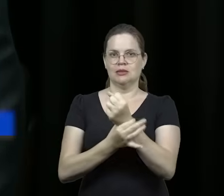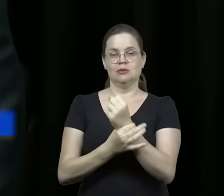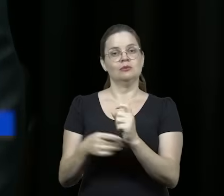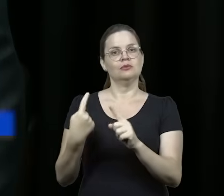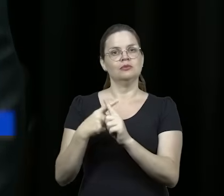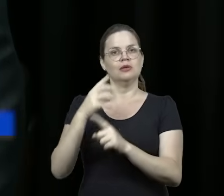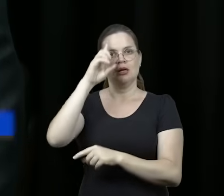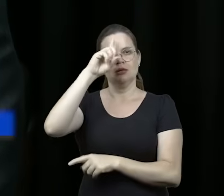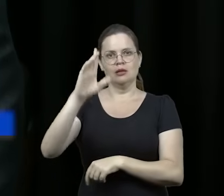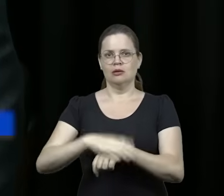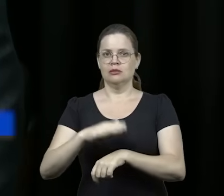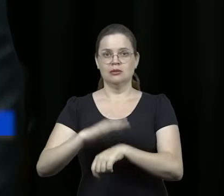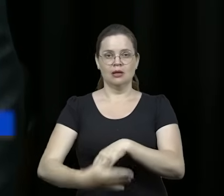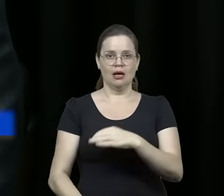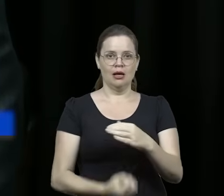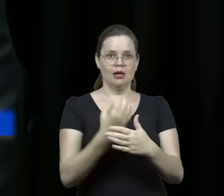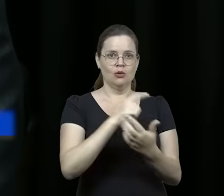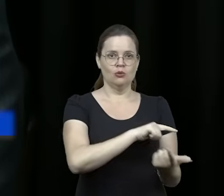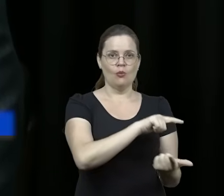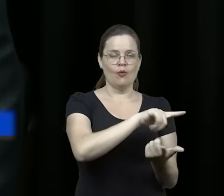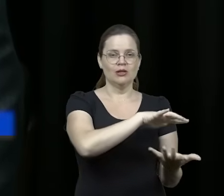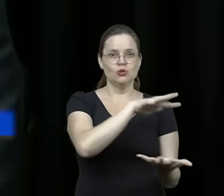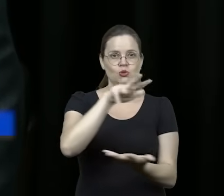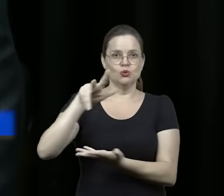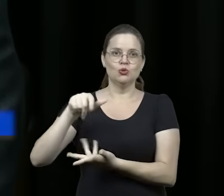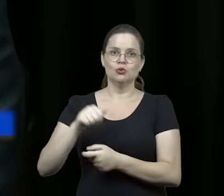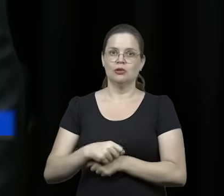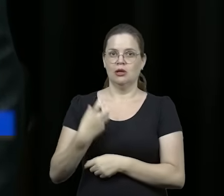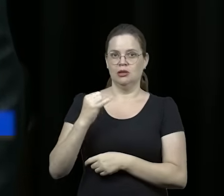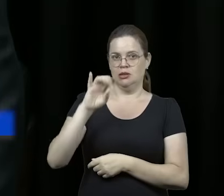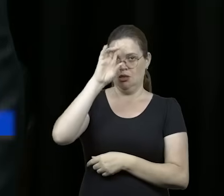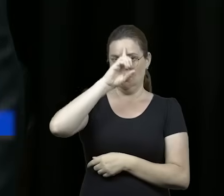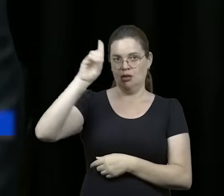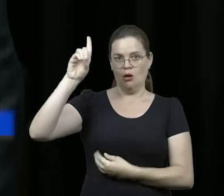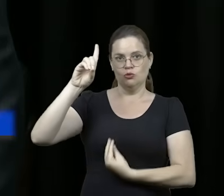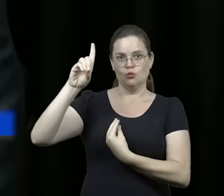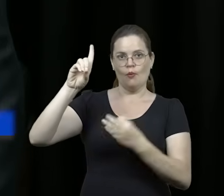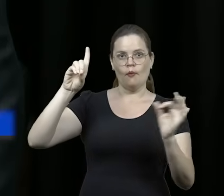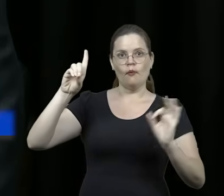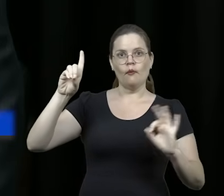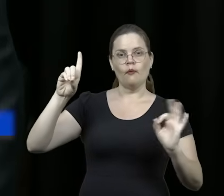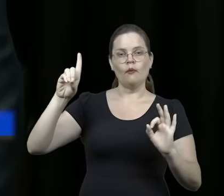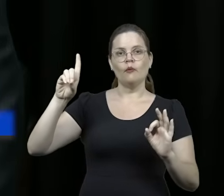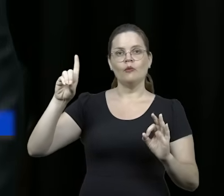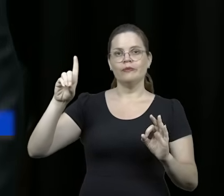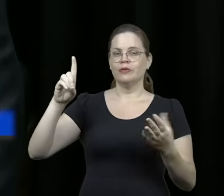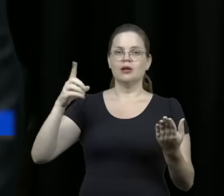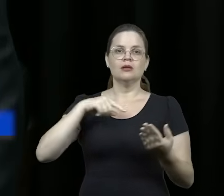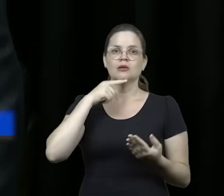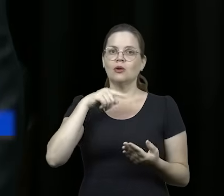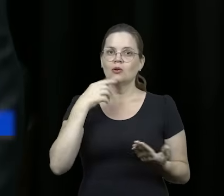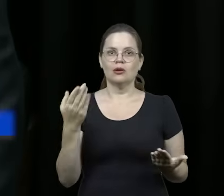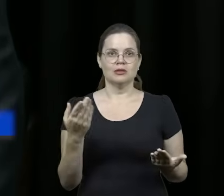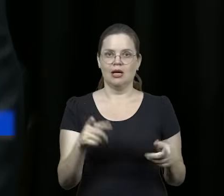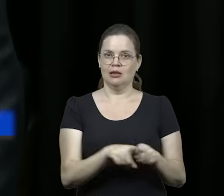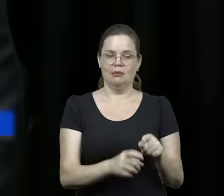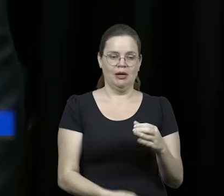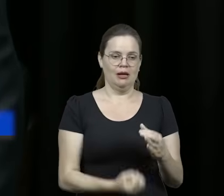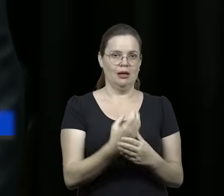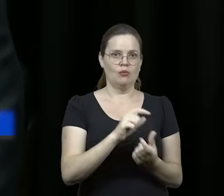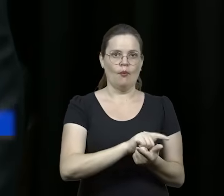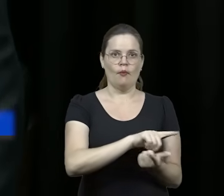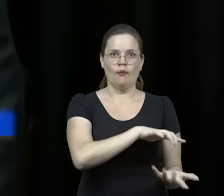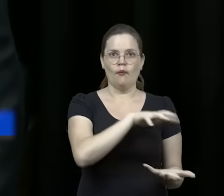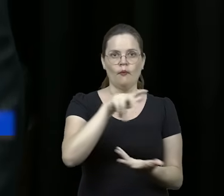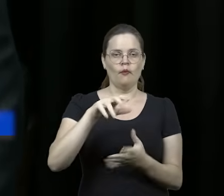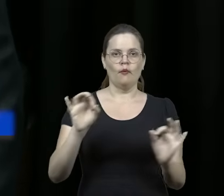por Ele. Sem Ele, nada do que foi feito se fez. Está falando de quem? Do nosso abrigo. Ele sabe